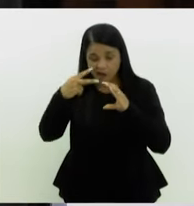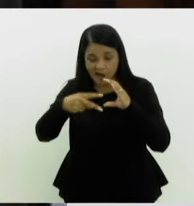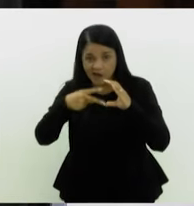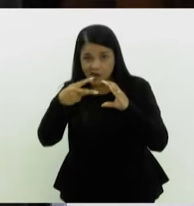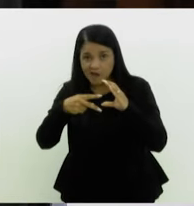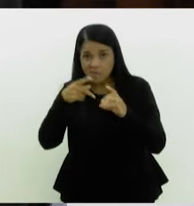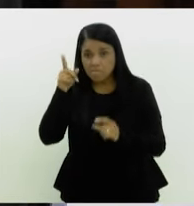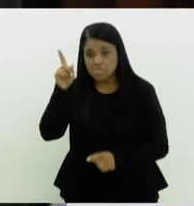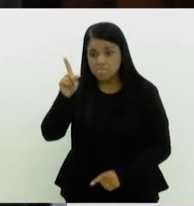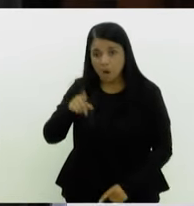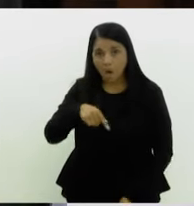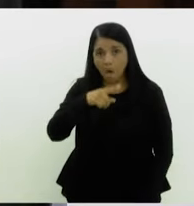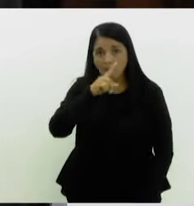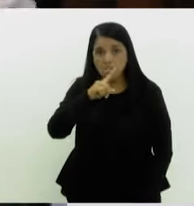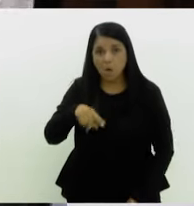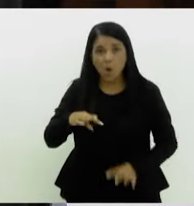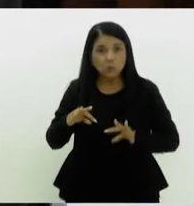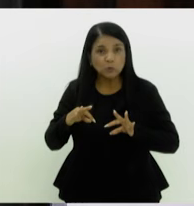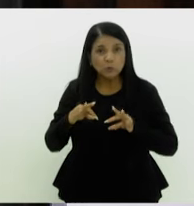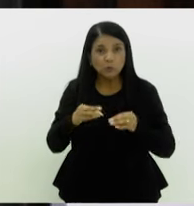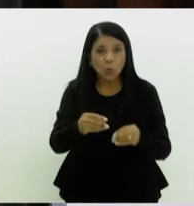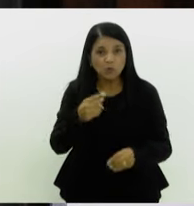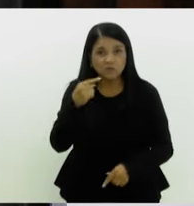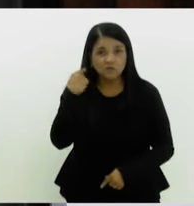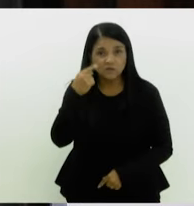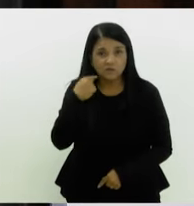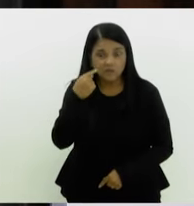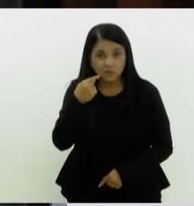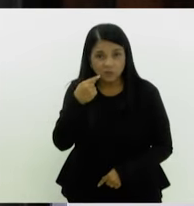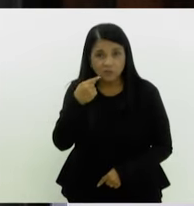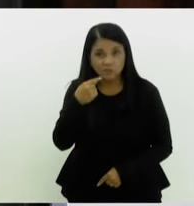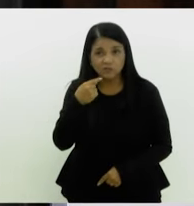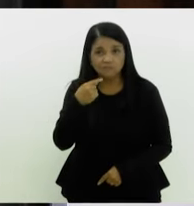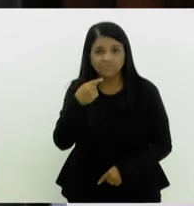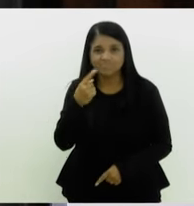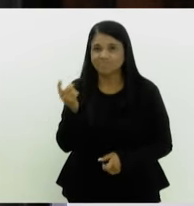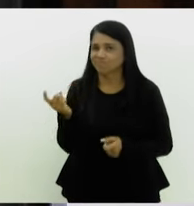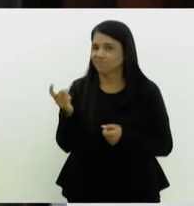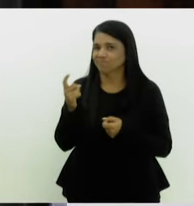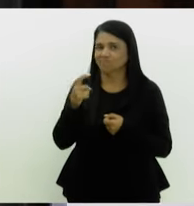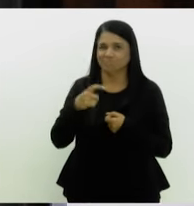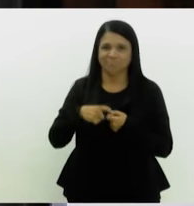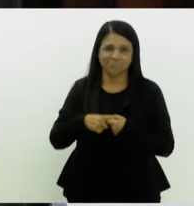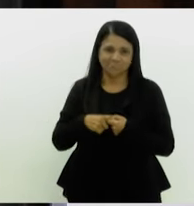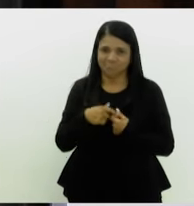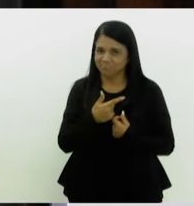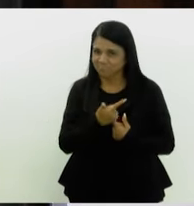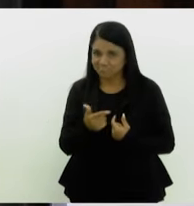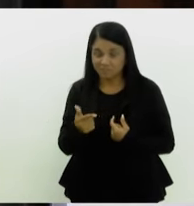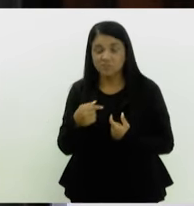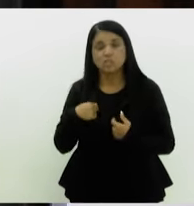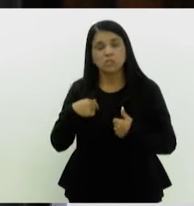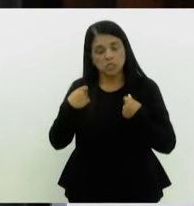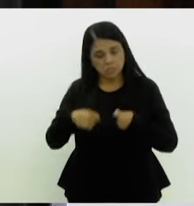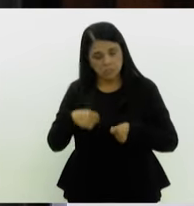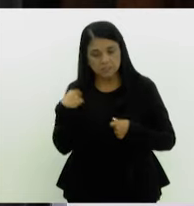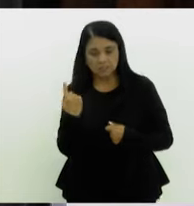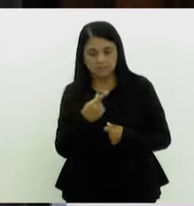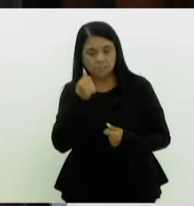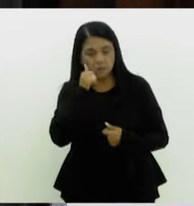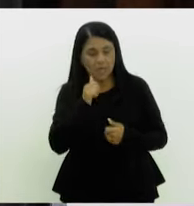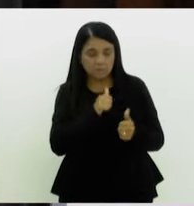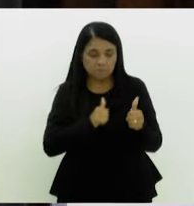câmara inteira e isso gente não tem volta nós queremos ser protagonista das nossas